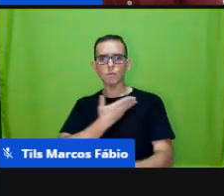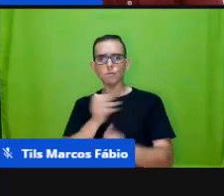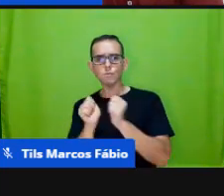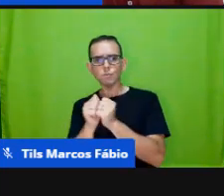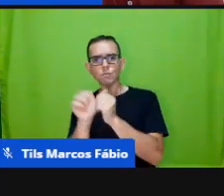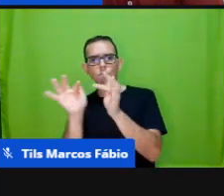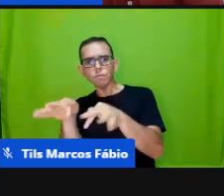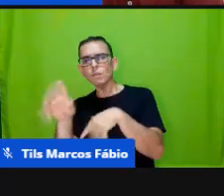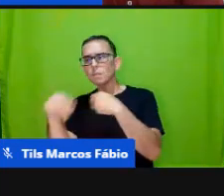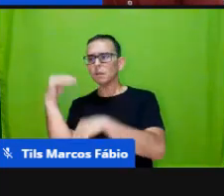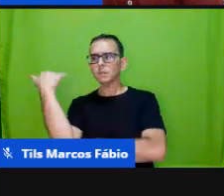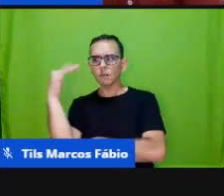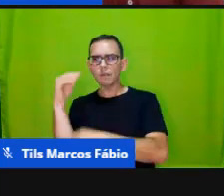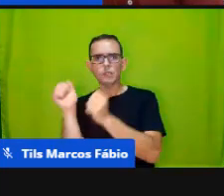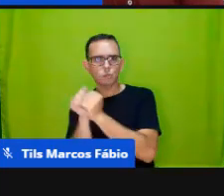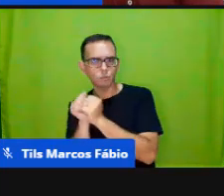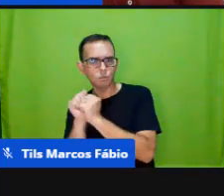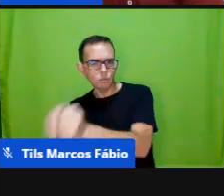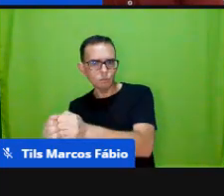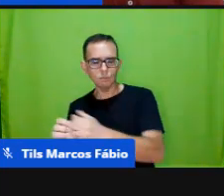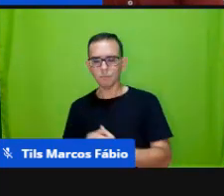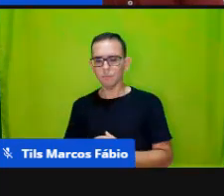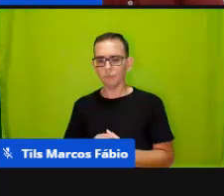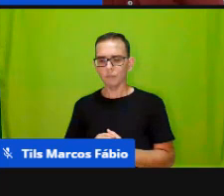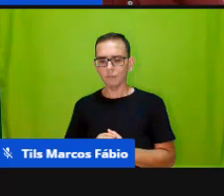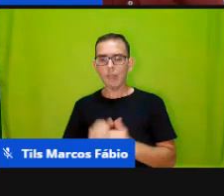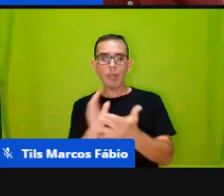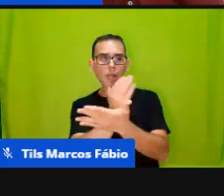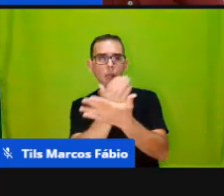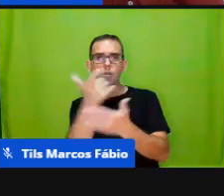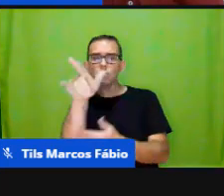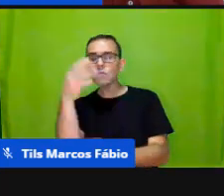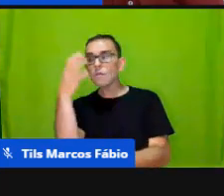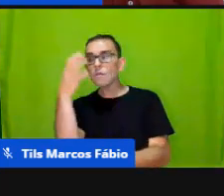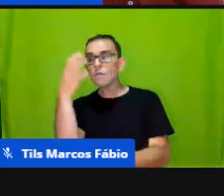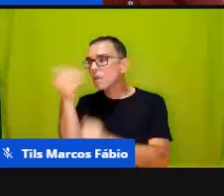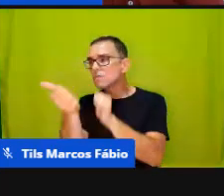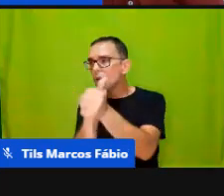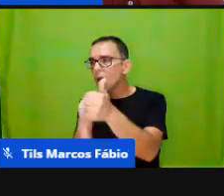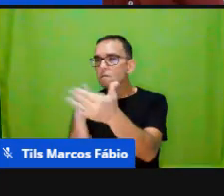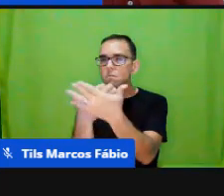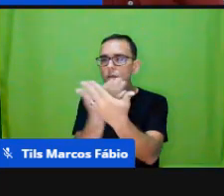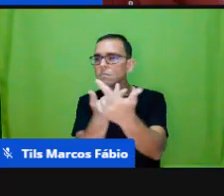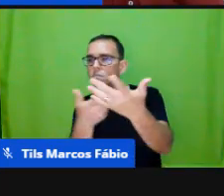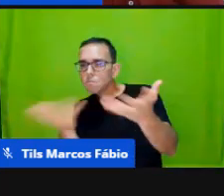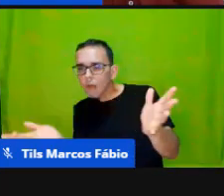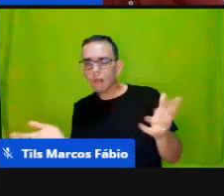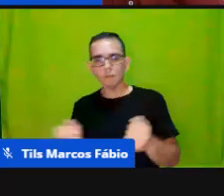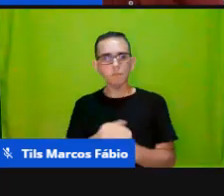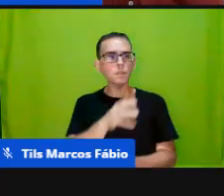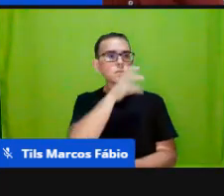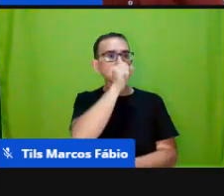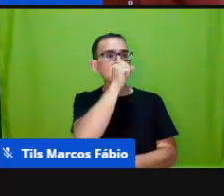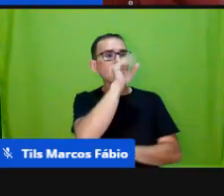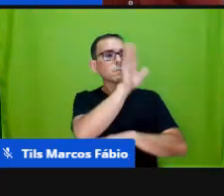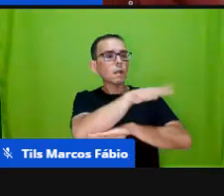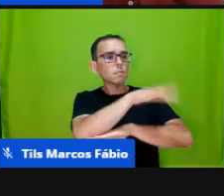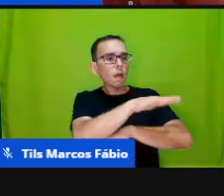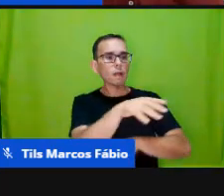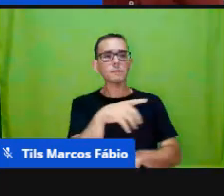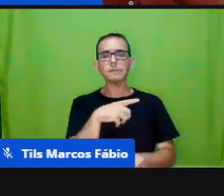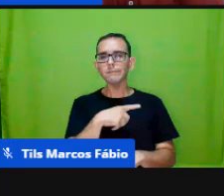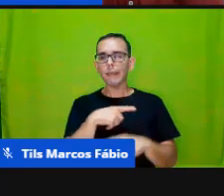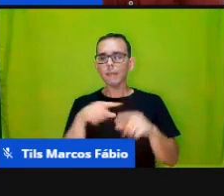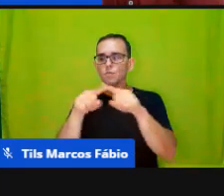uma cervejinha. Alguns dias assiste o jogo, bate uma bola e assiste o jogo. E no sábado à tarde ele tem um